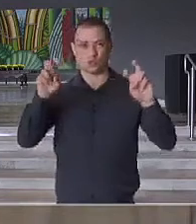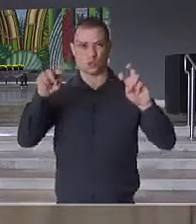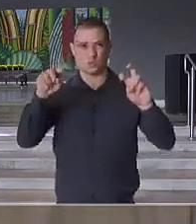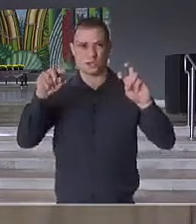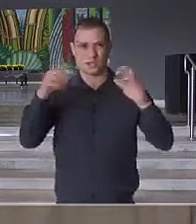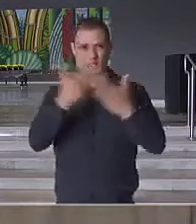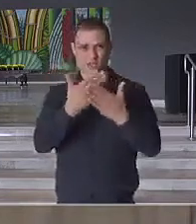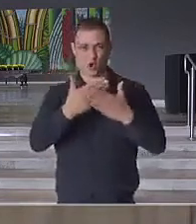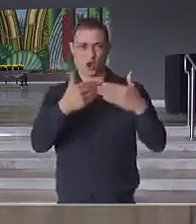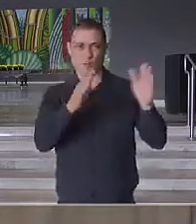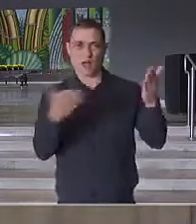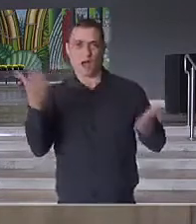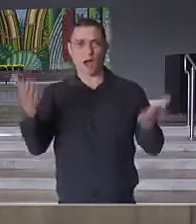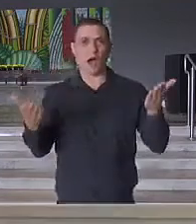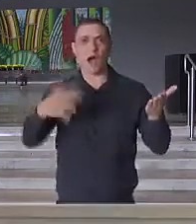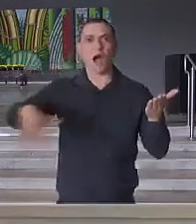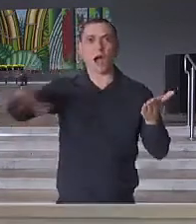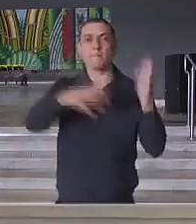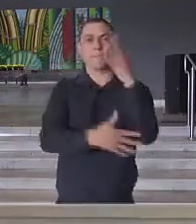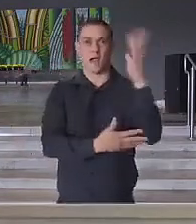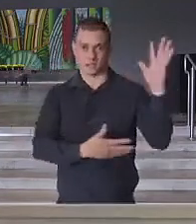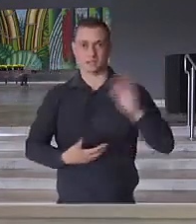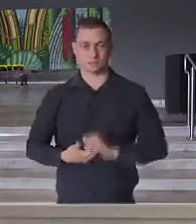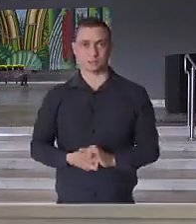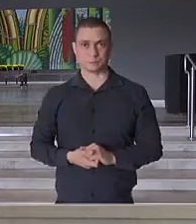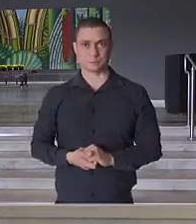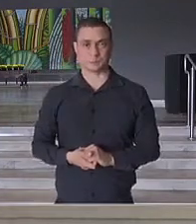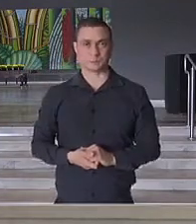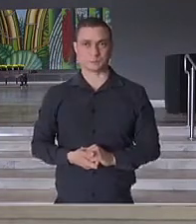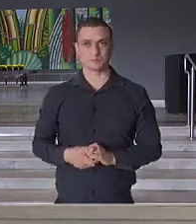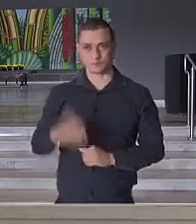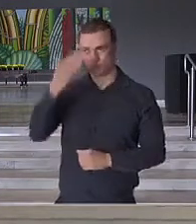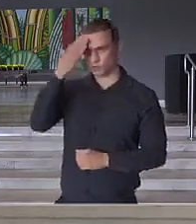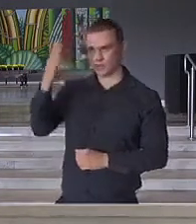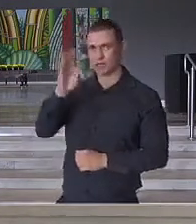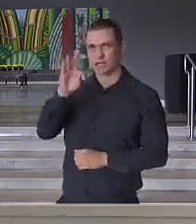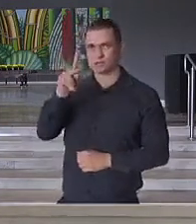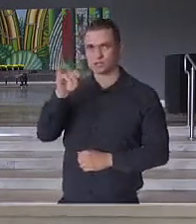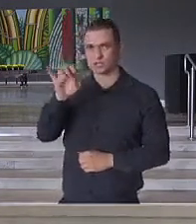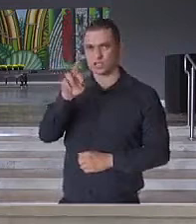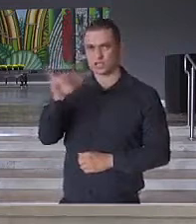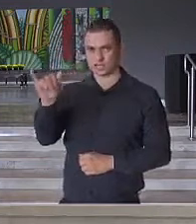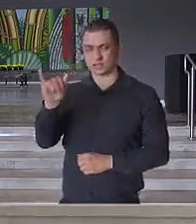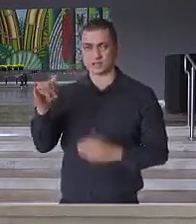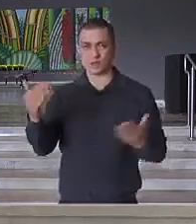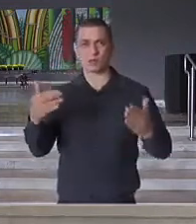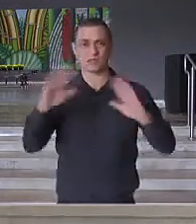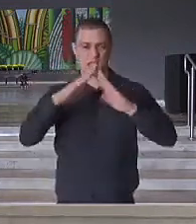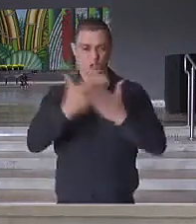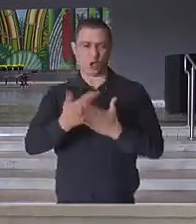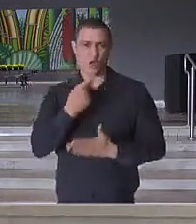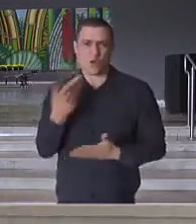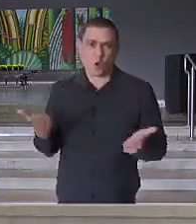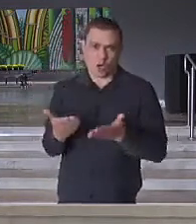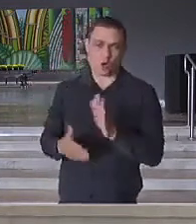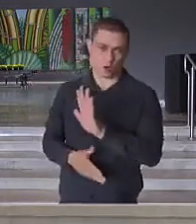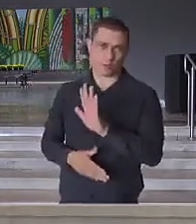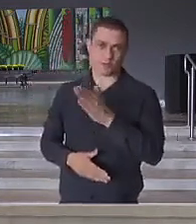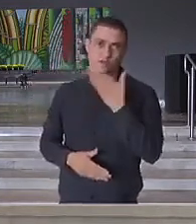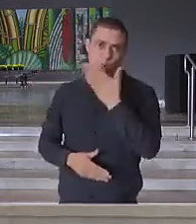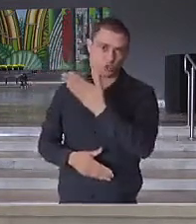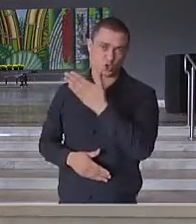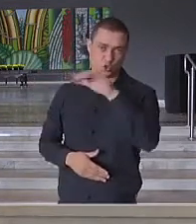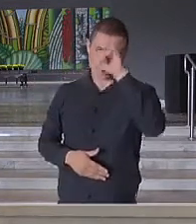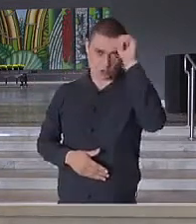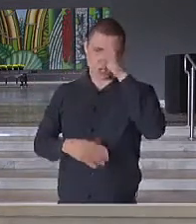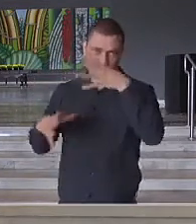relação à abertura dos bares. Muito obrigado. Obrigado, Thierry. O das escolas falamos agora, mas não custa pedir ao